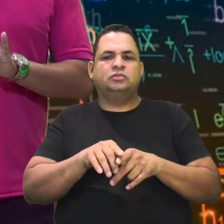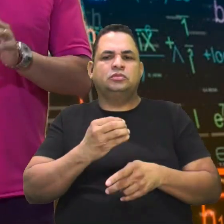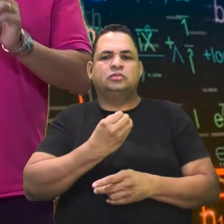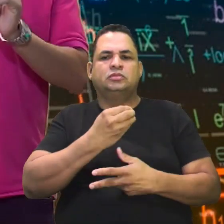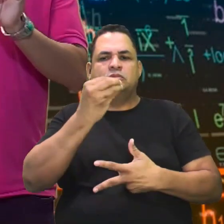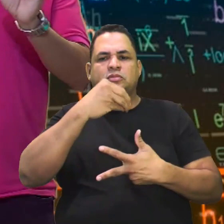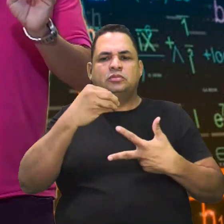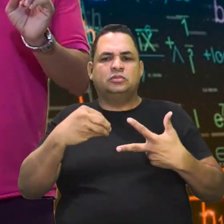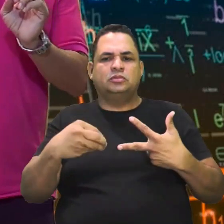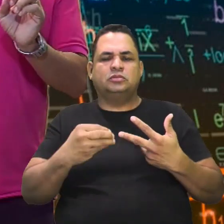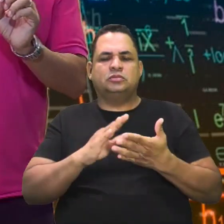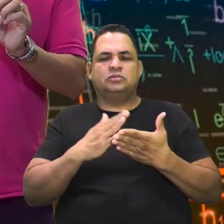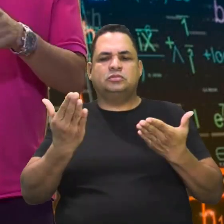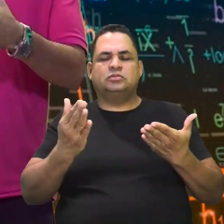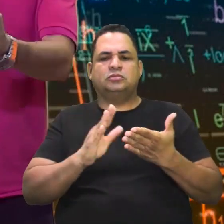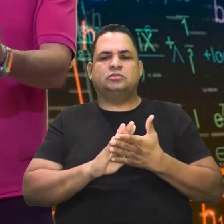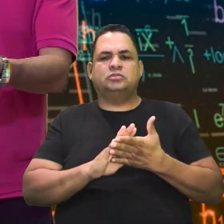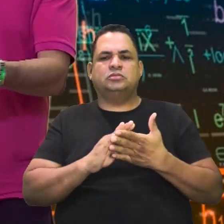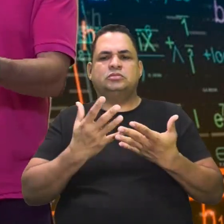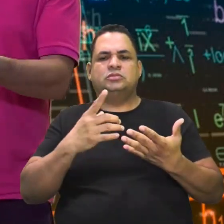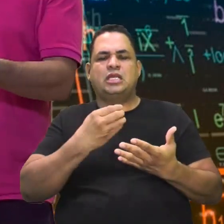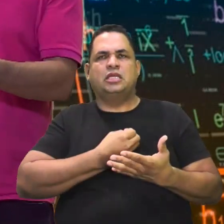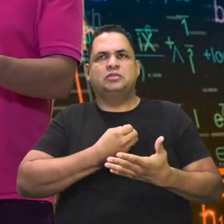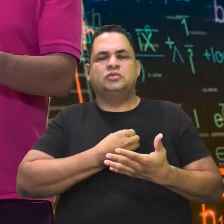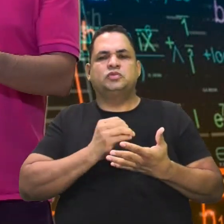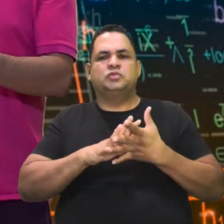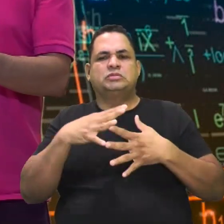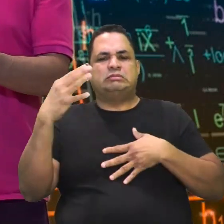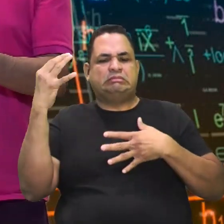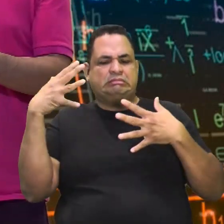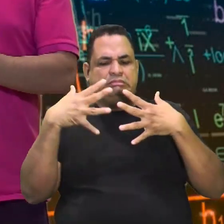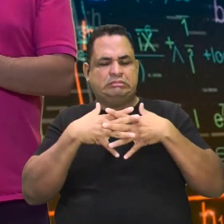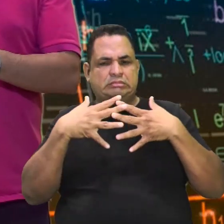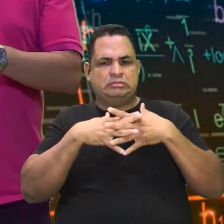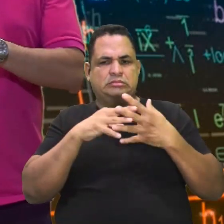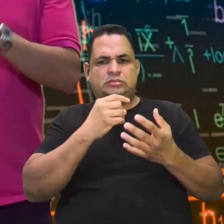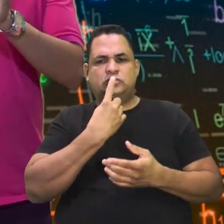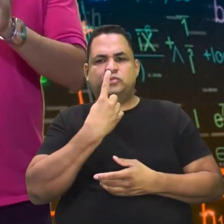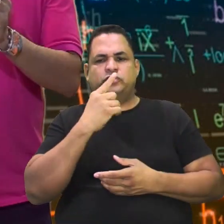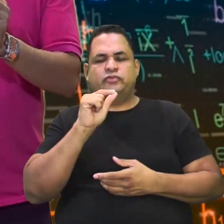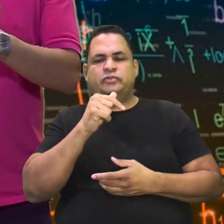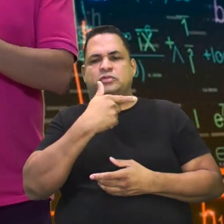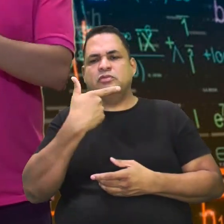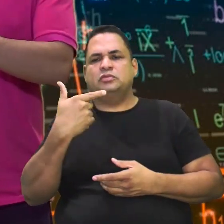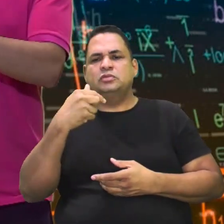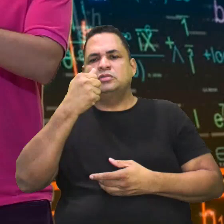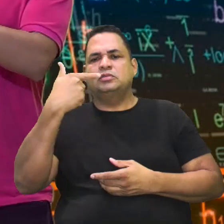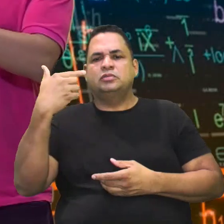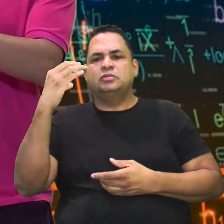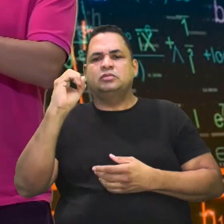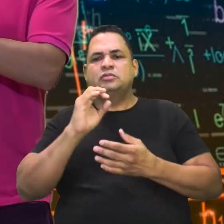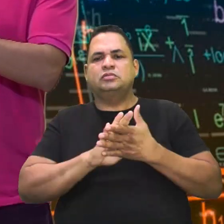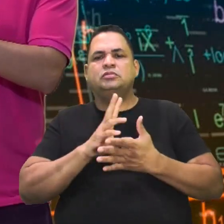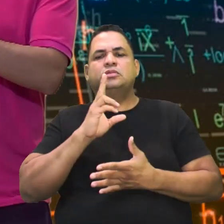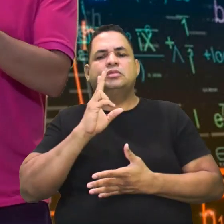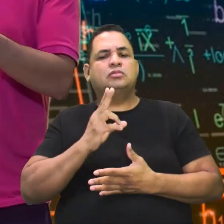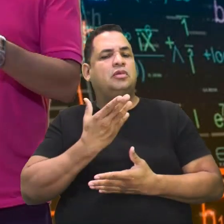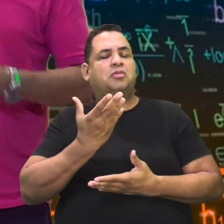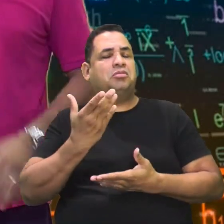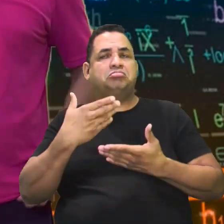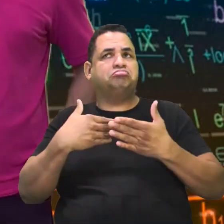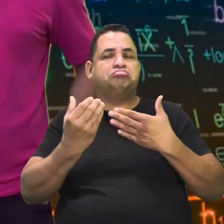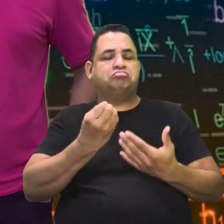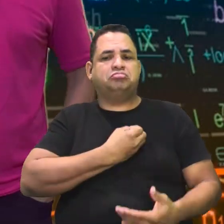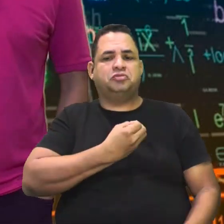Enem, quando coloca uma coisa mais complicada, ele dá lá a resposta, tipo lá, 1,2 elevado a 20. Ele vai dizer que é igual a tanto. Né? Você